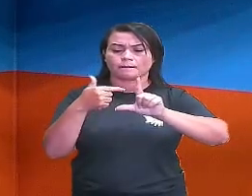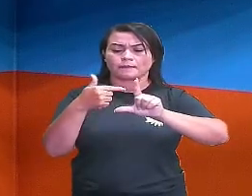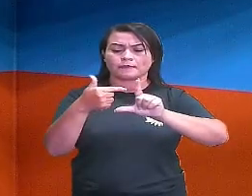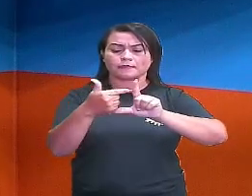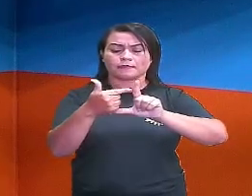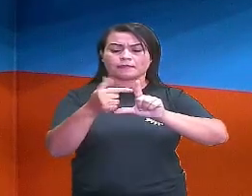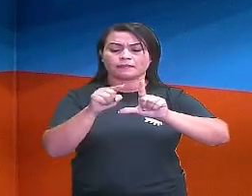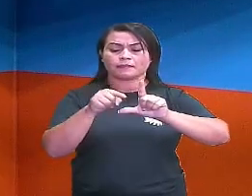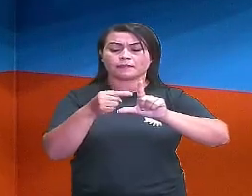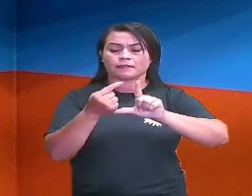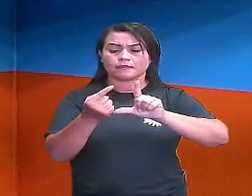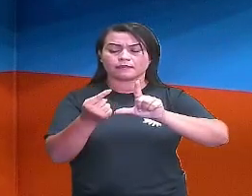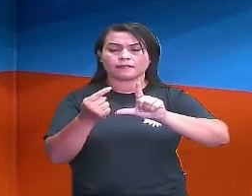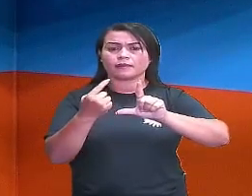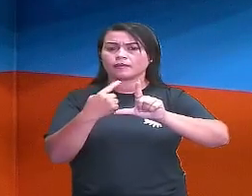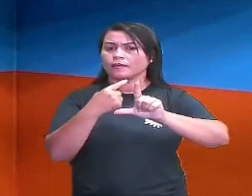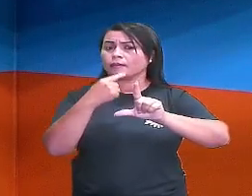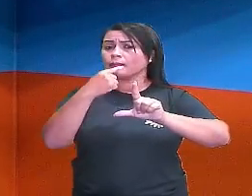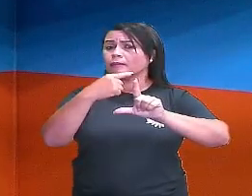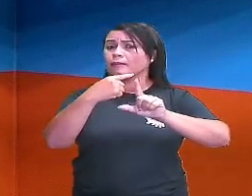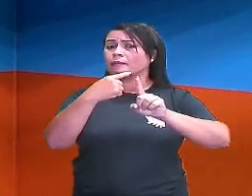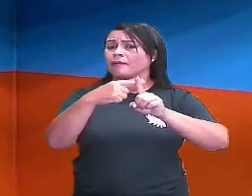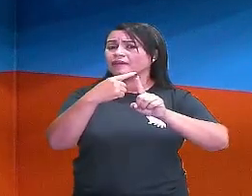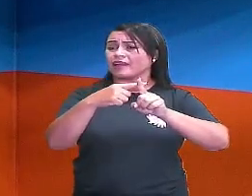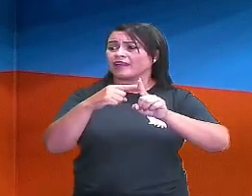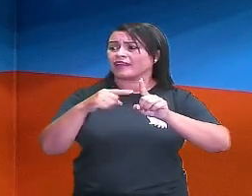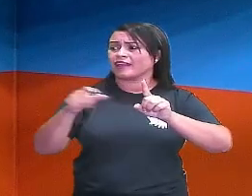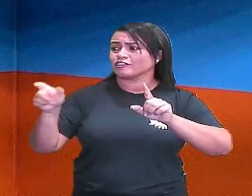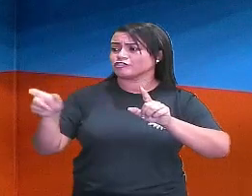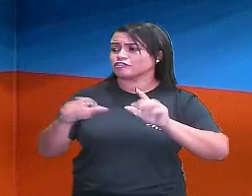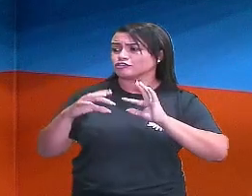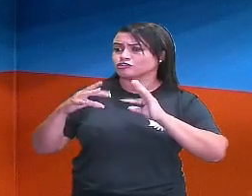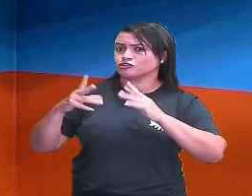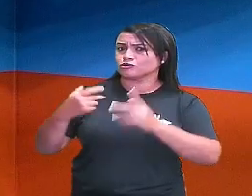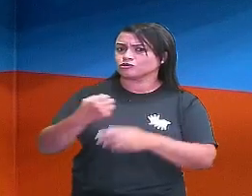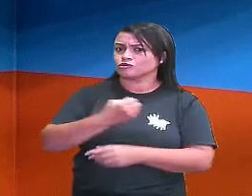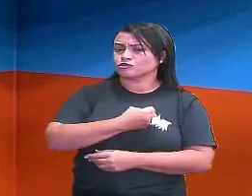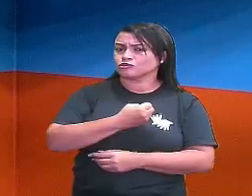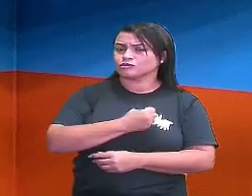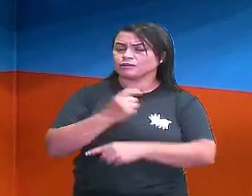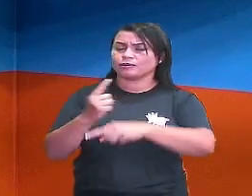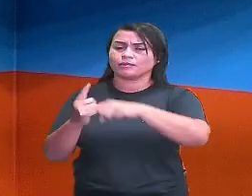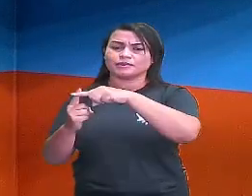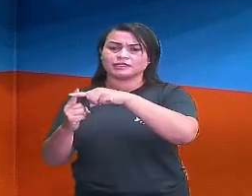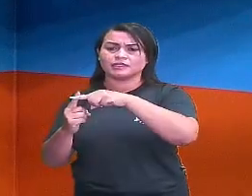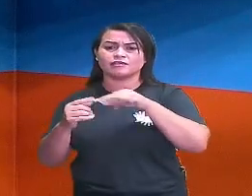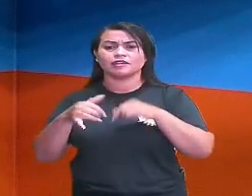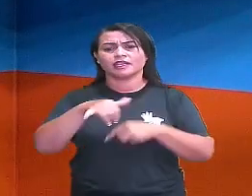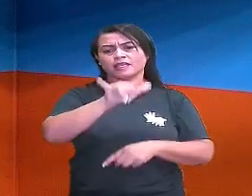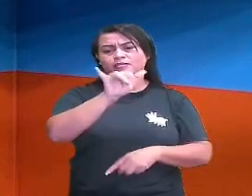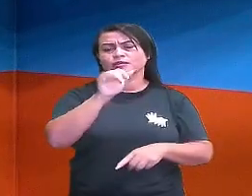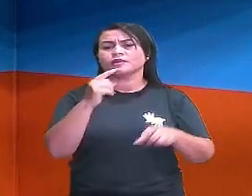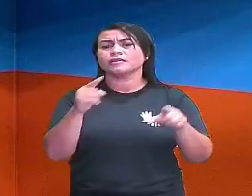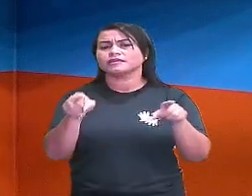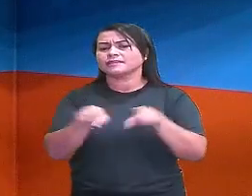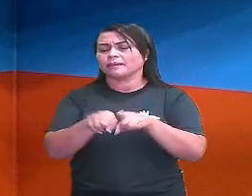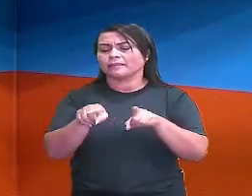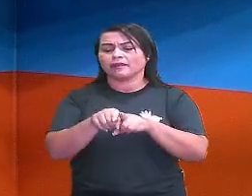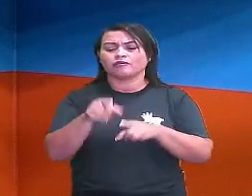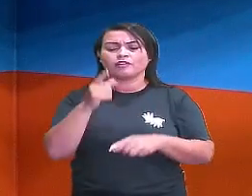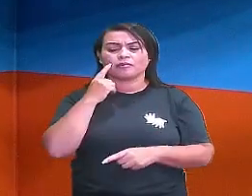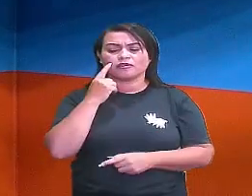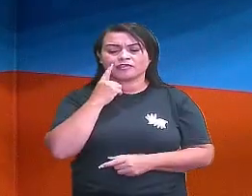X, todos os números são positivos. E em Y também. Por que isso ocorre? Vamos